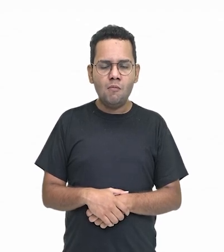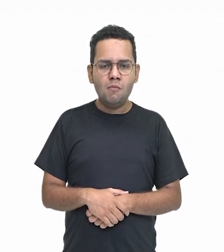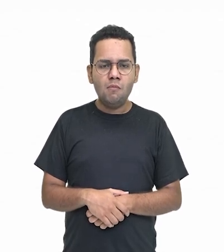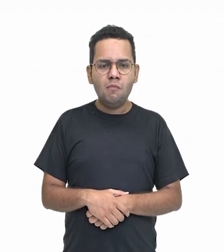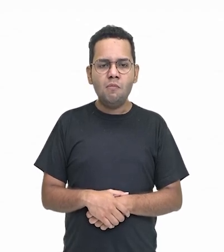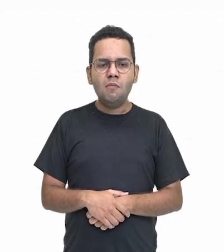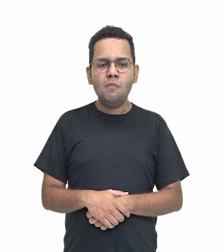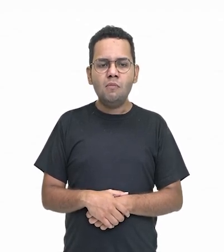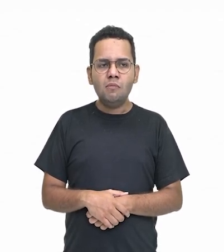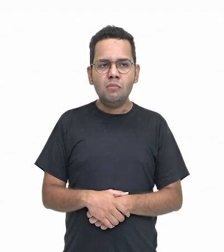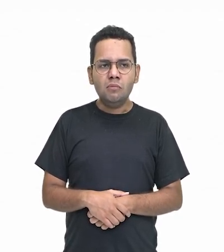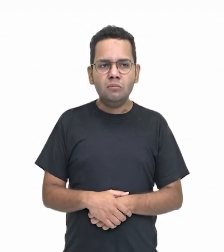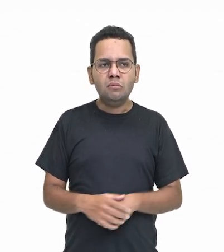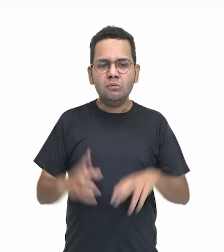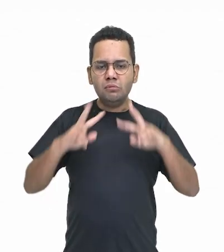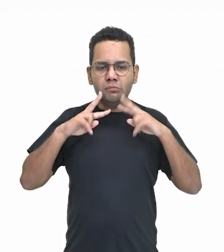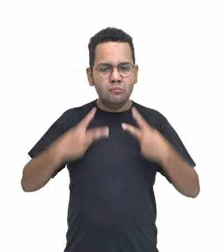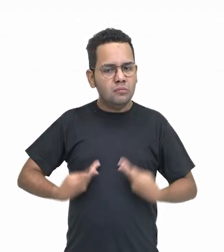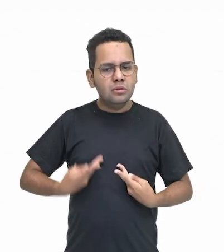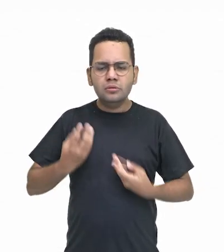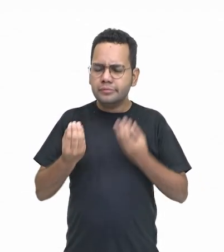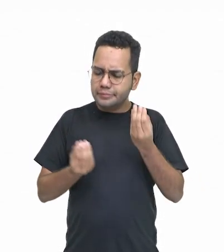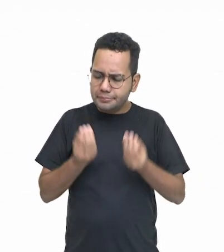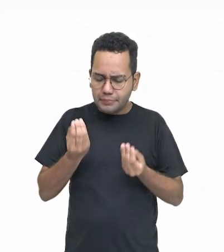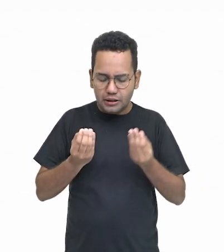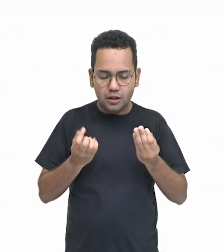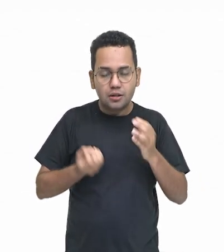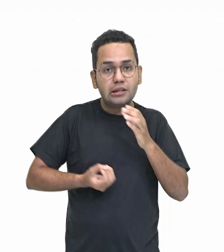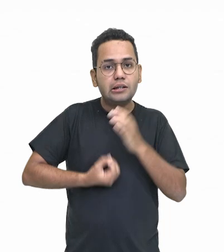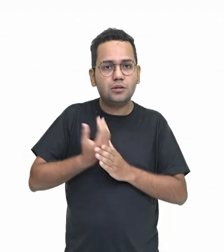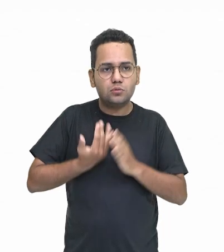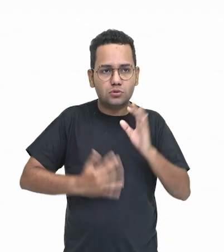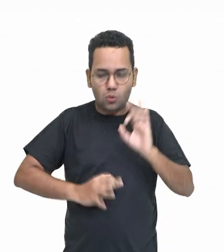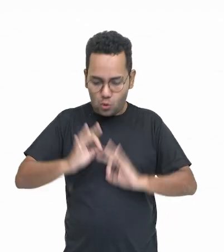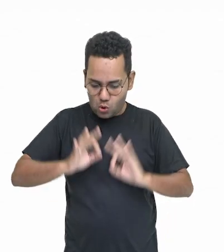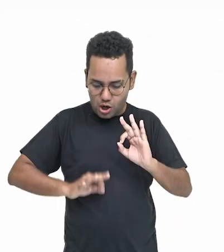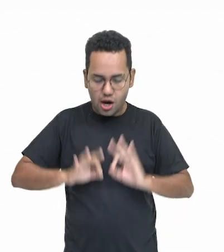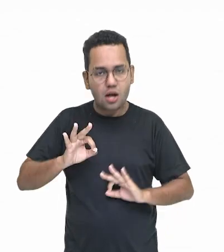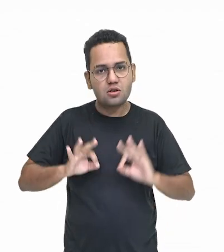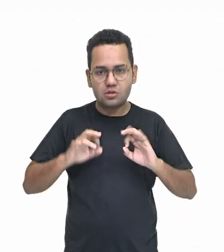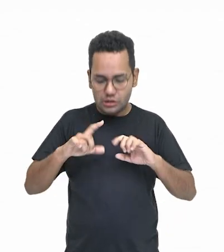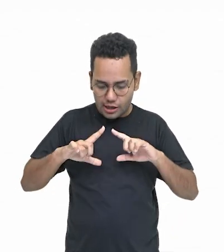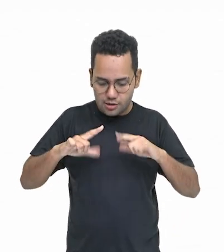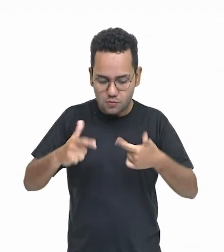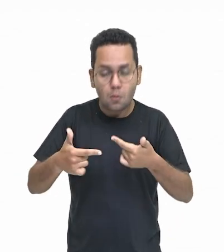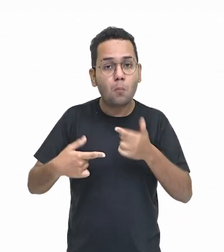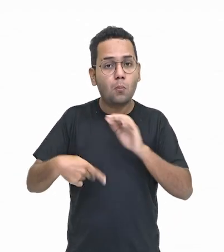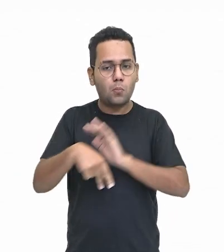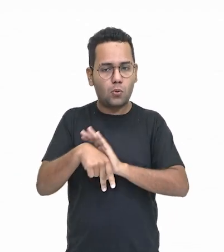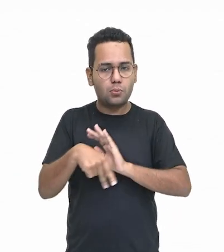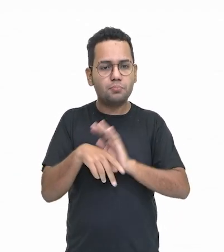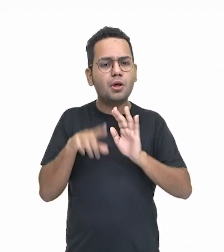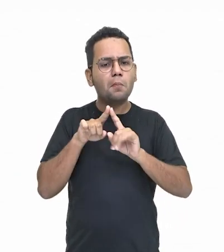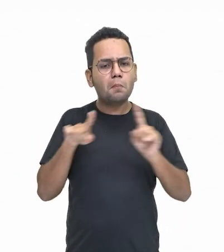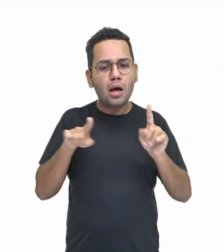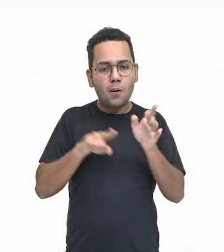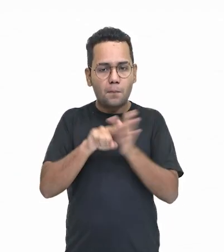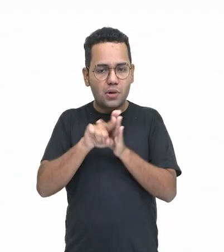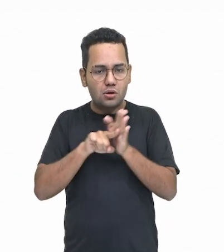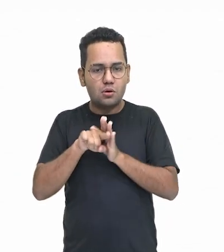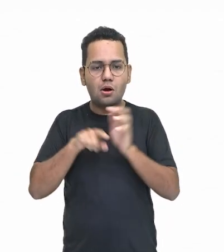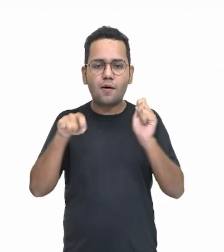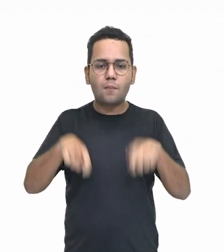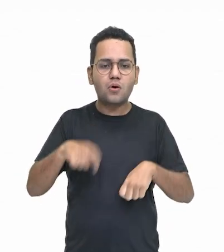é. Portanto, o antropólogo busca as raízes do ser humano, estabelecendo, assim como